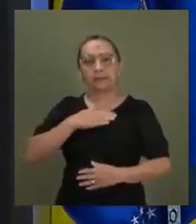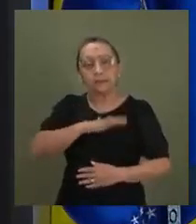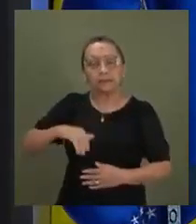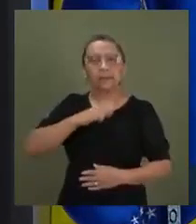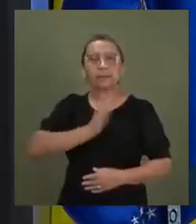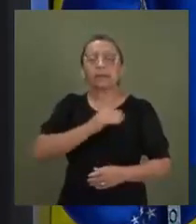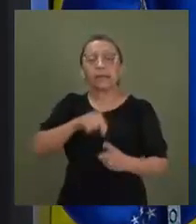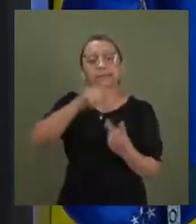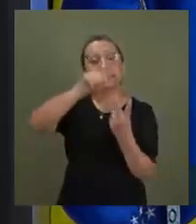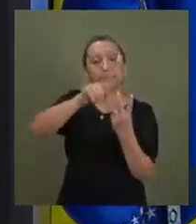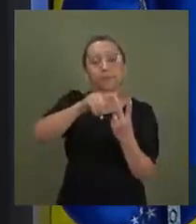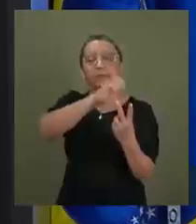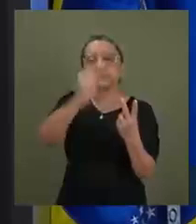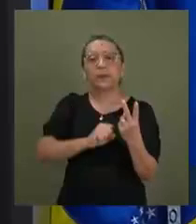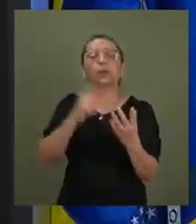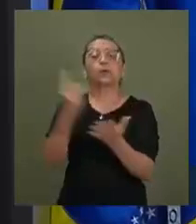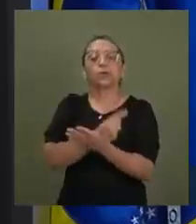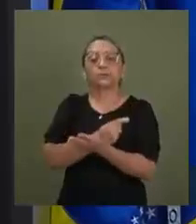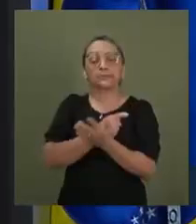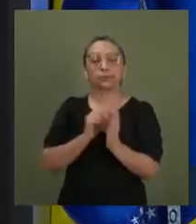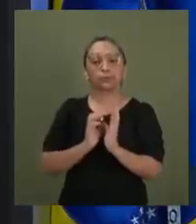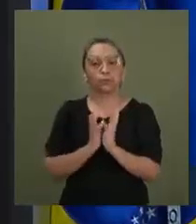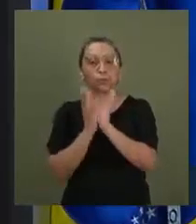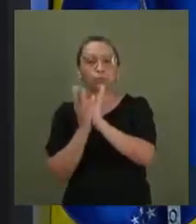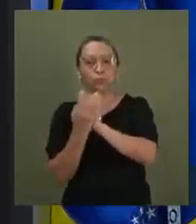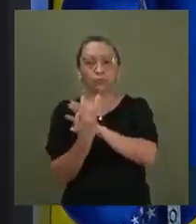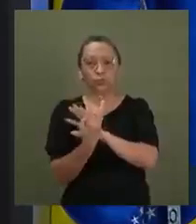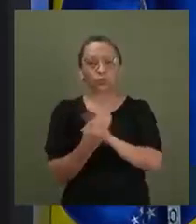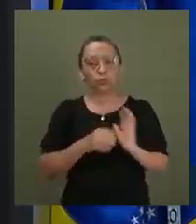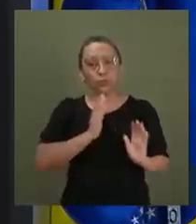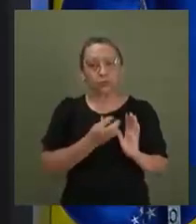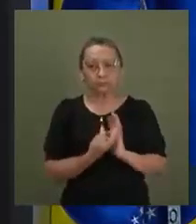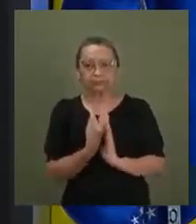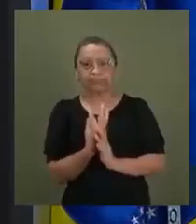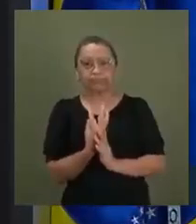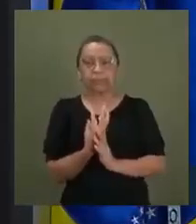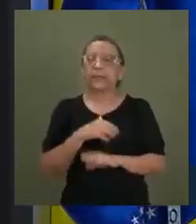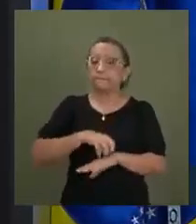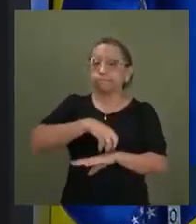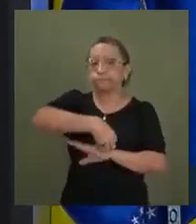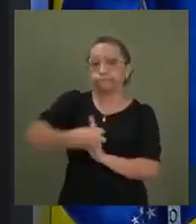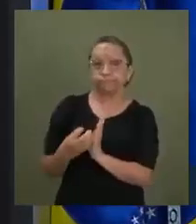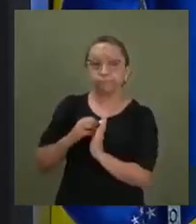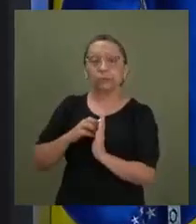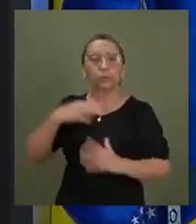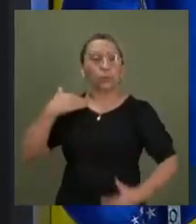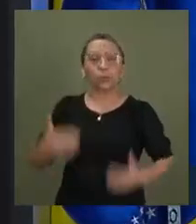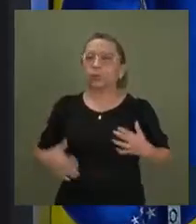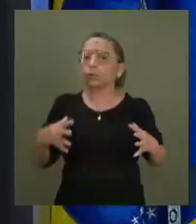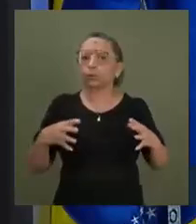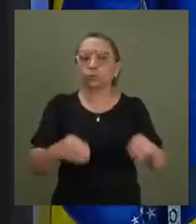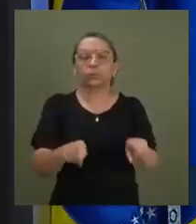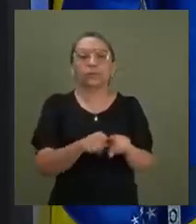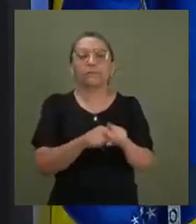proteína spike inflama as fibras elásticas, principalmente da parede média das artérias do corpo todo. E aqui